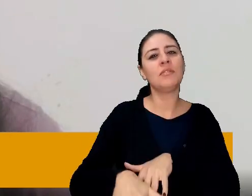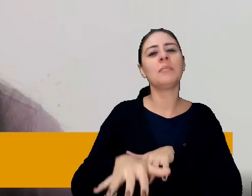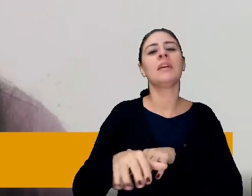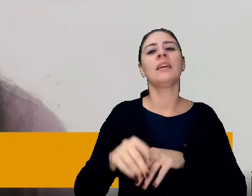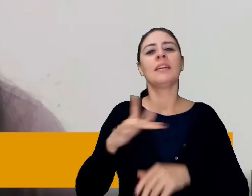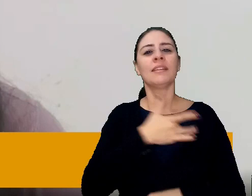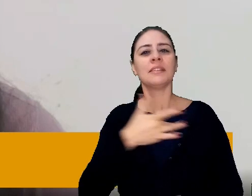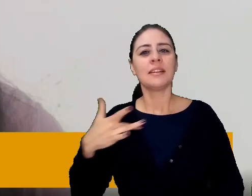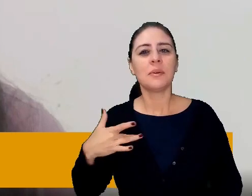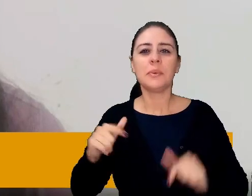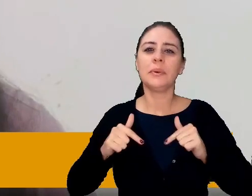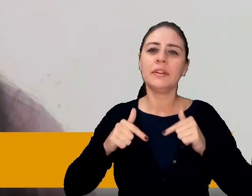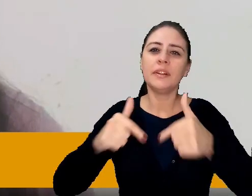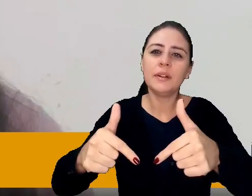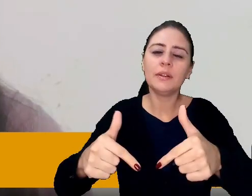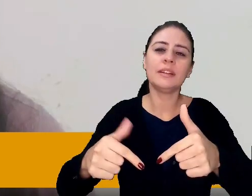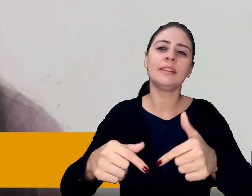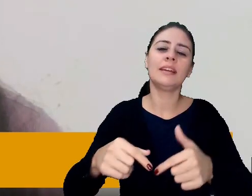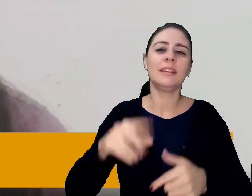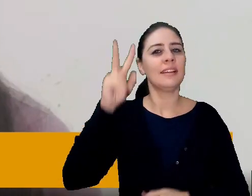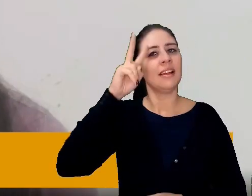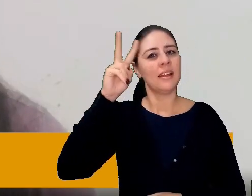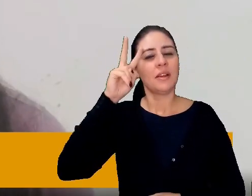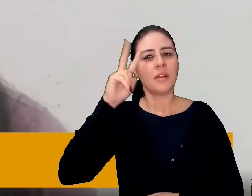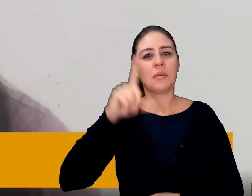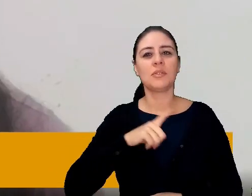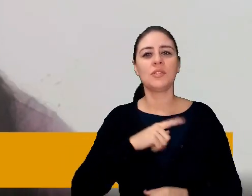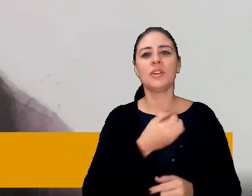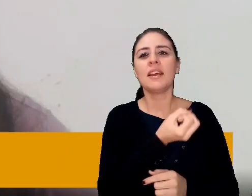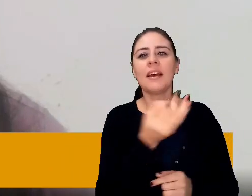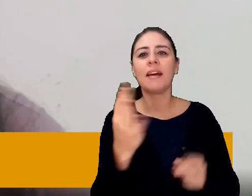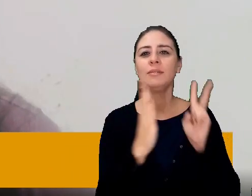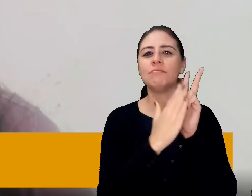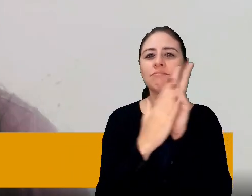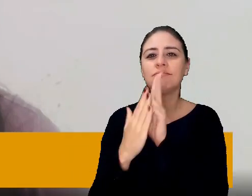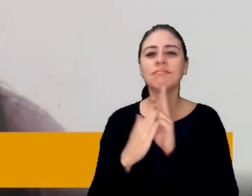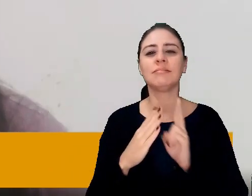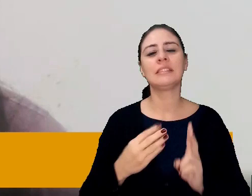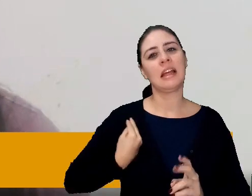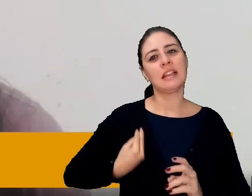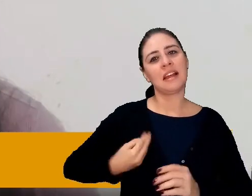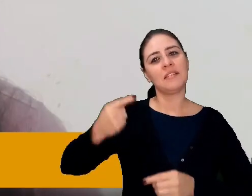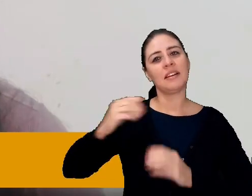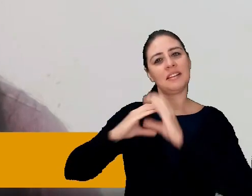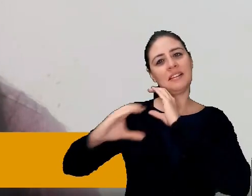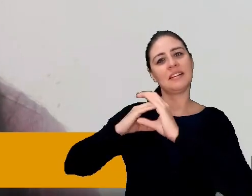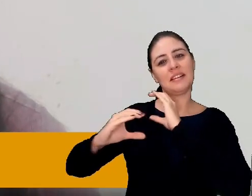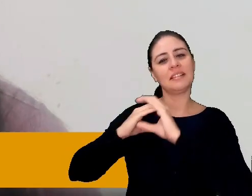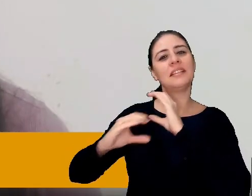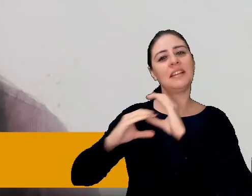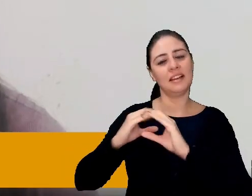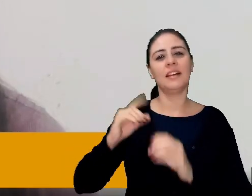né? E eu lembro que tinha os guaranis, assim, eles estavam fazendo um canto que a gente fala Boraí, né? Que é um canto muito lindo